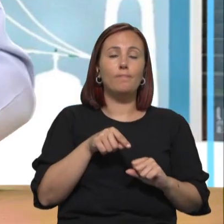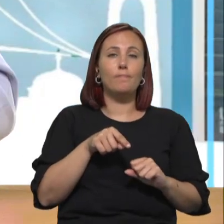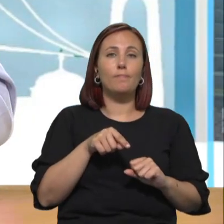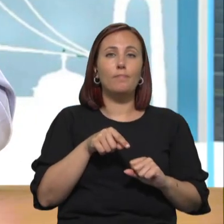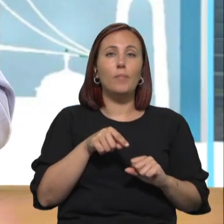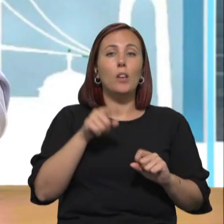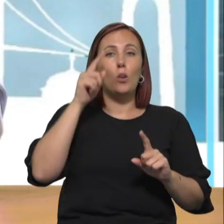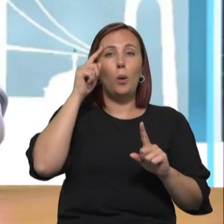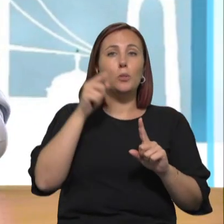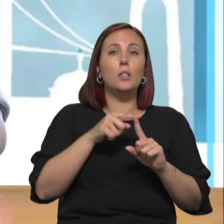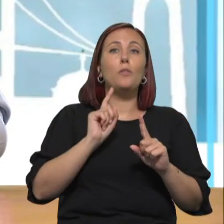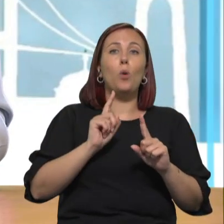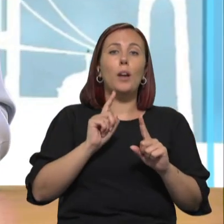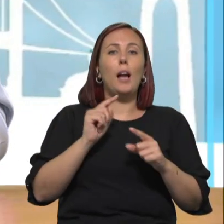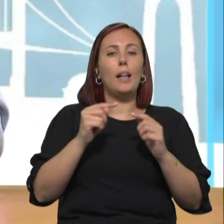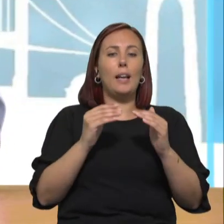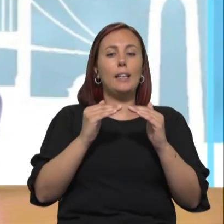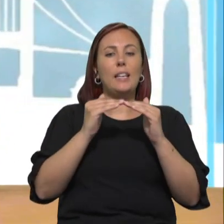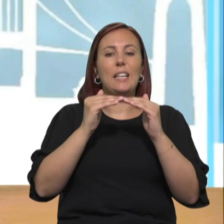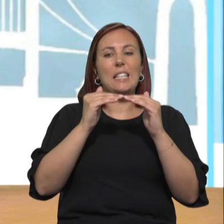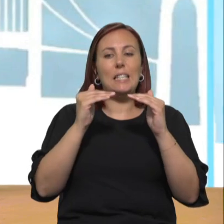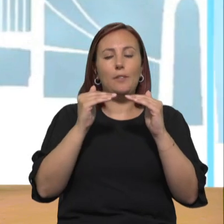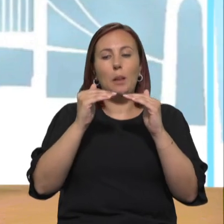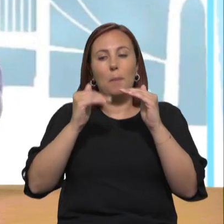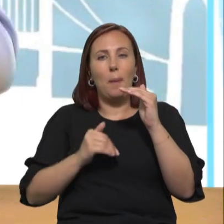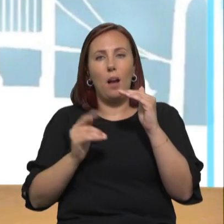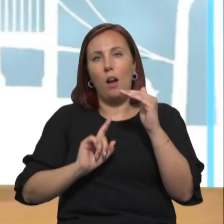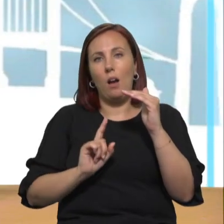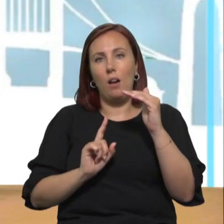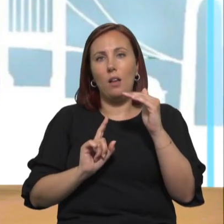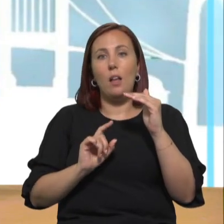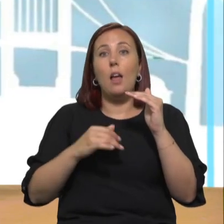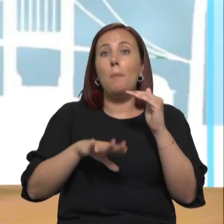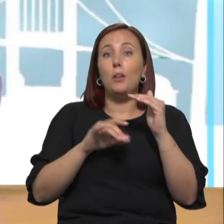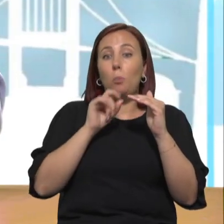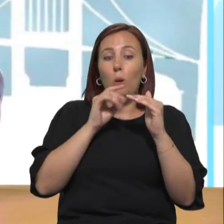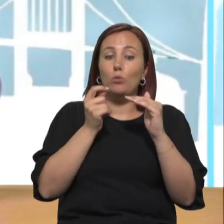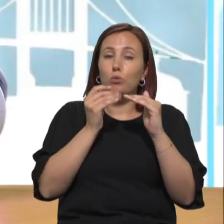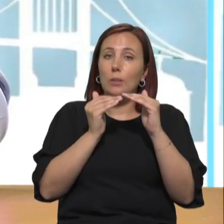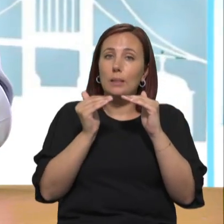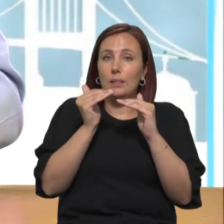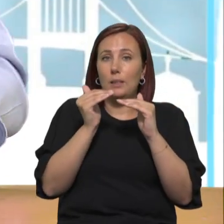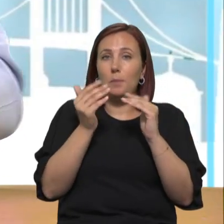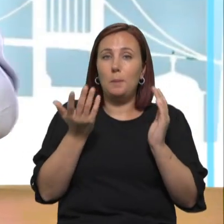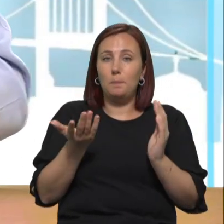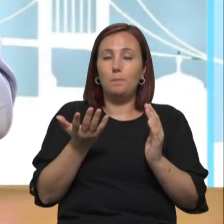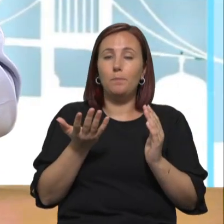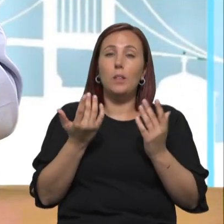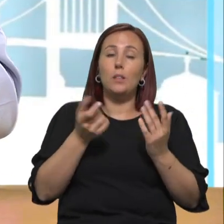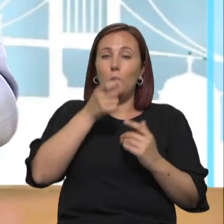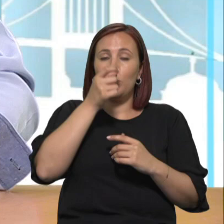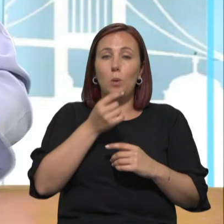ninguém estivesse abaixo de determinado nível. Não quer dizer que não possa estar acima e, portanto, a pessoa deve na